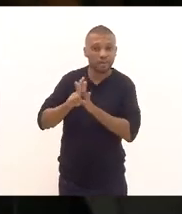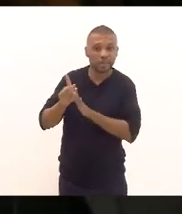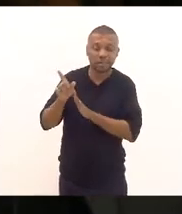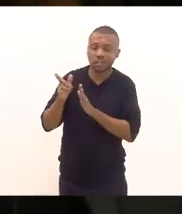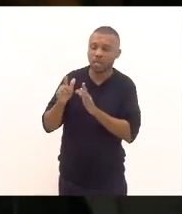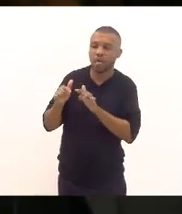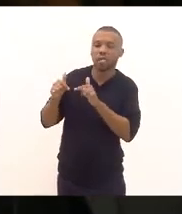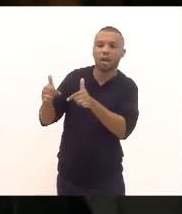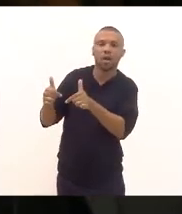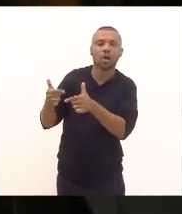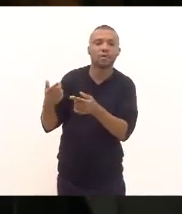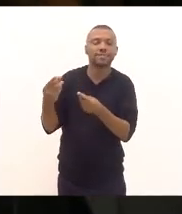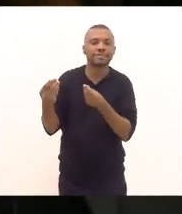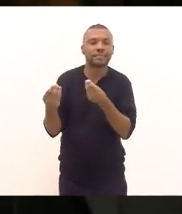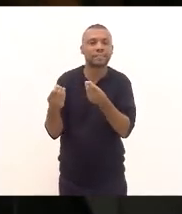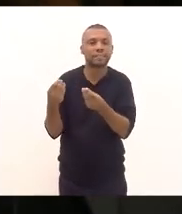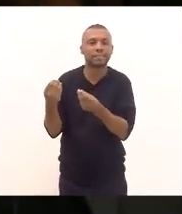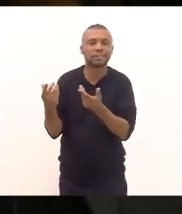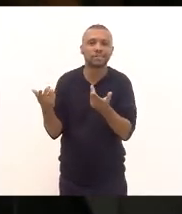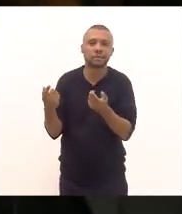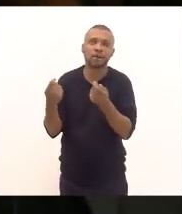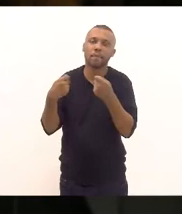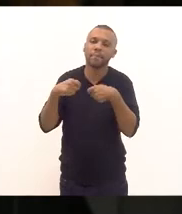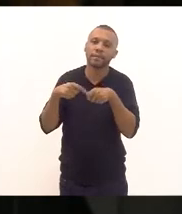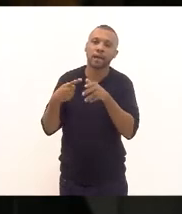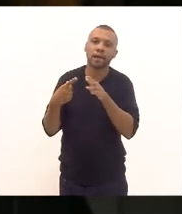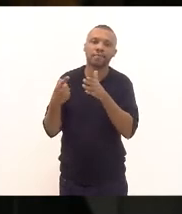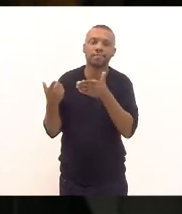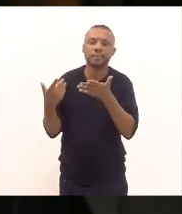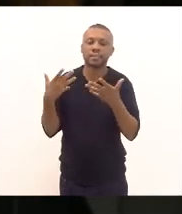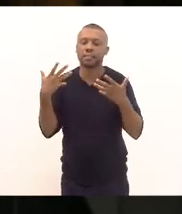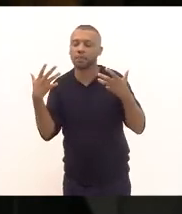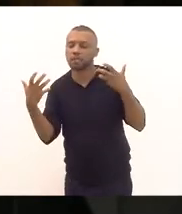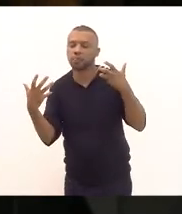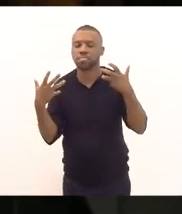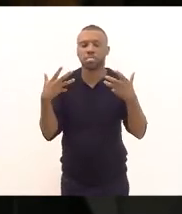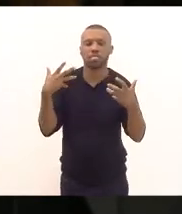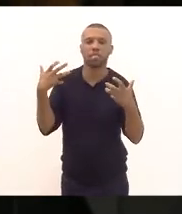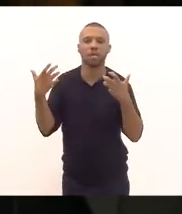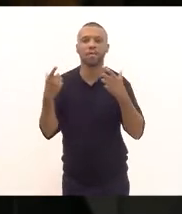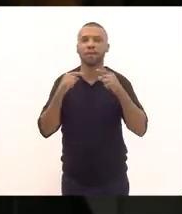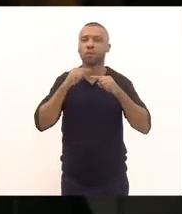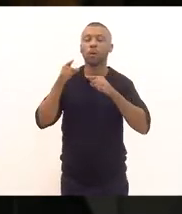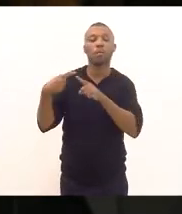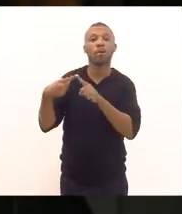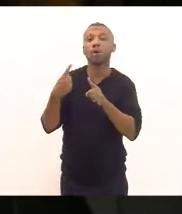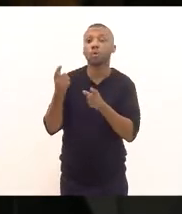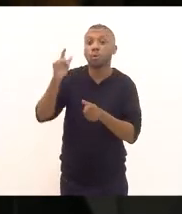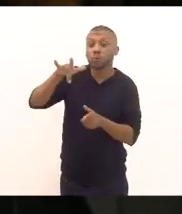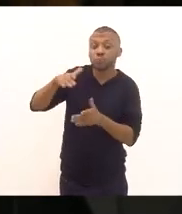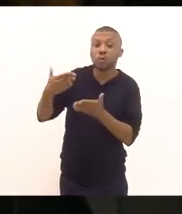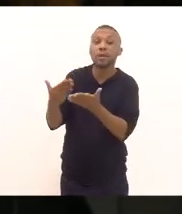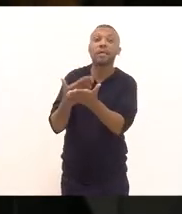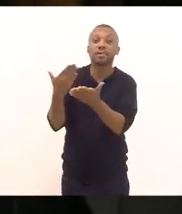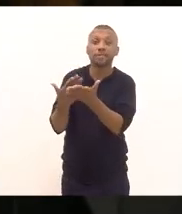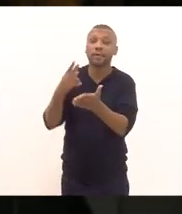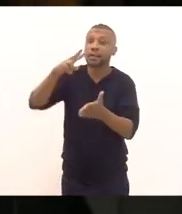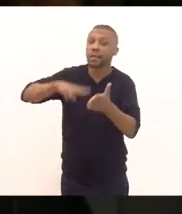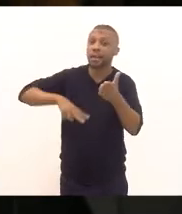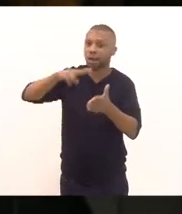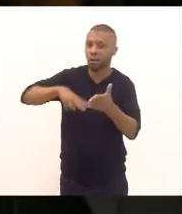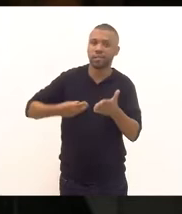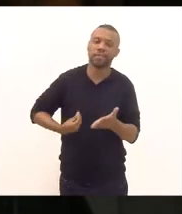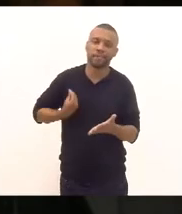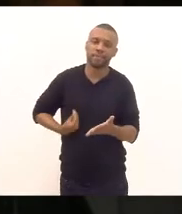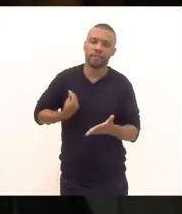intervenção que te deixava ele sem saída porque o último livro que ele tinha lido na vida